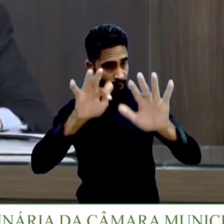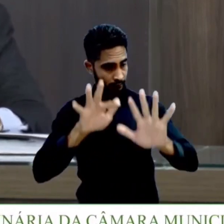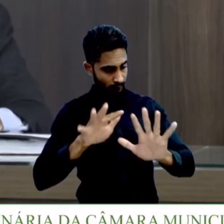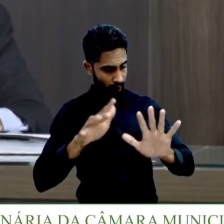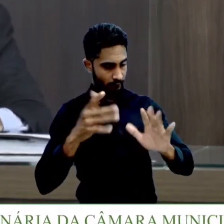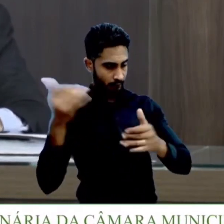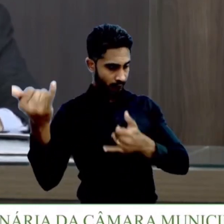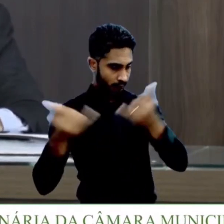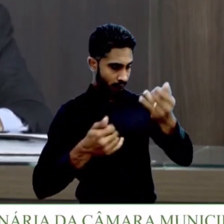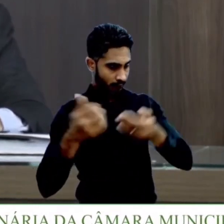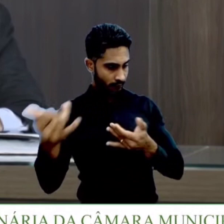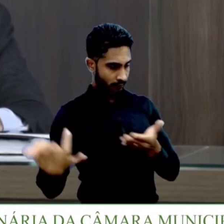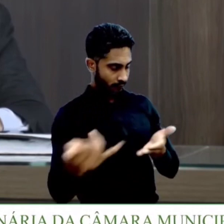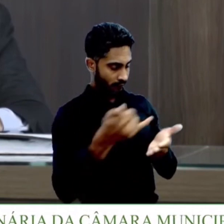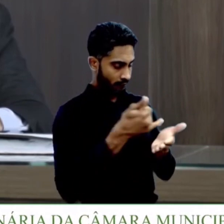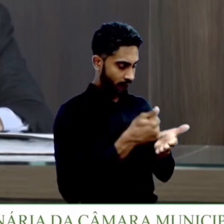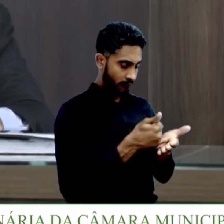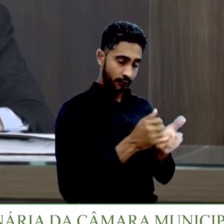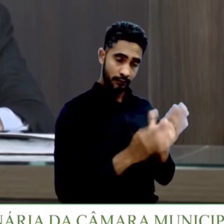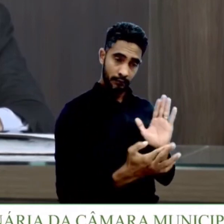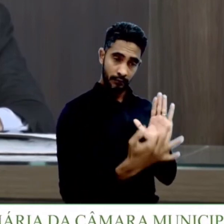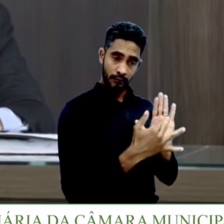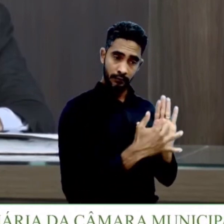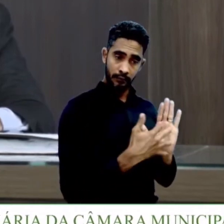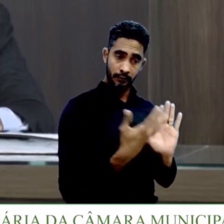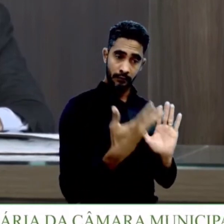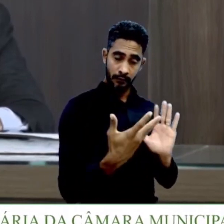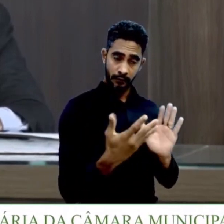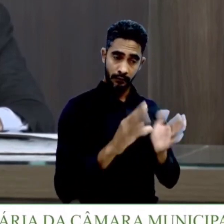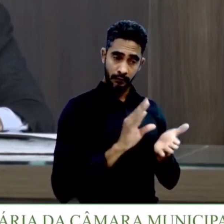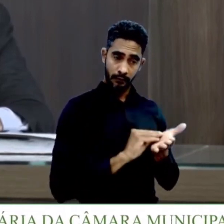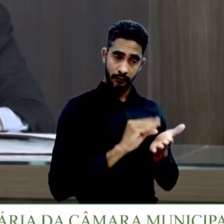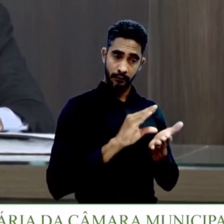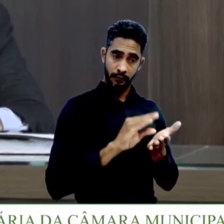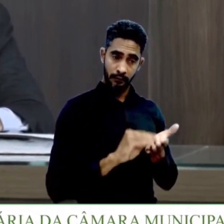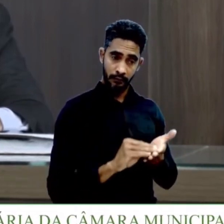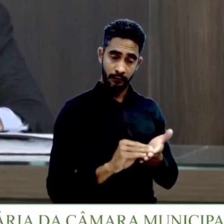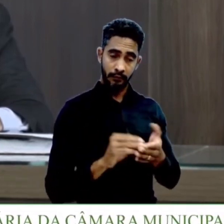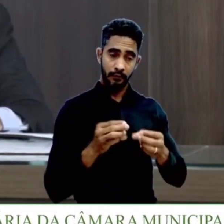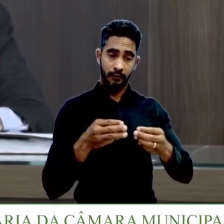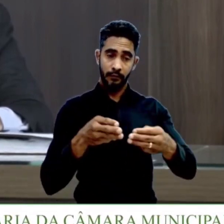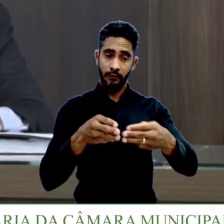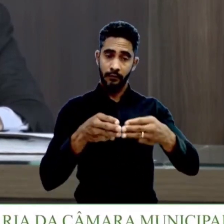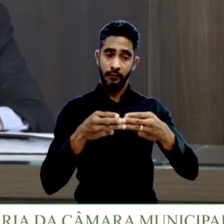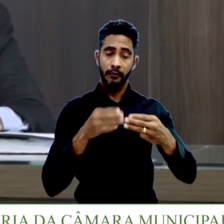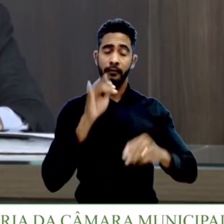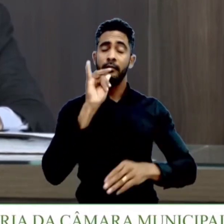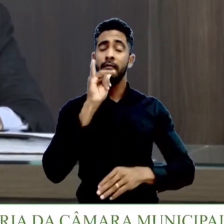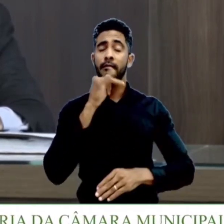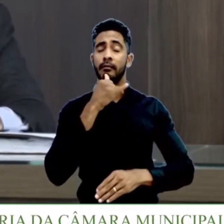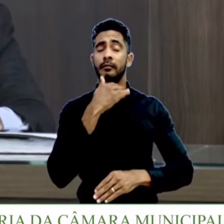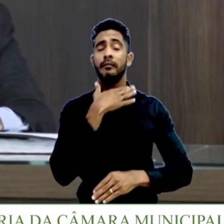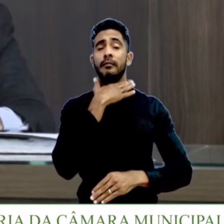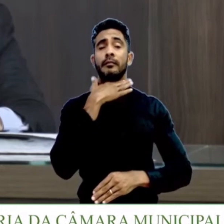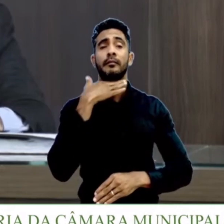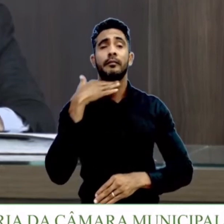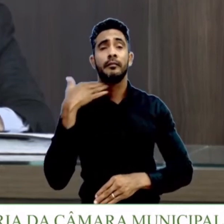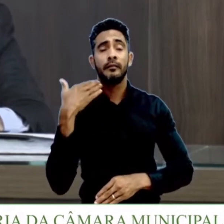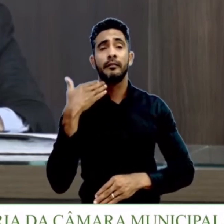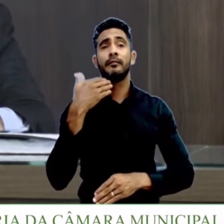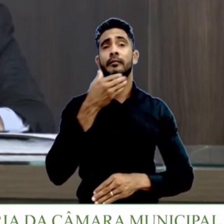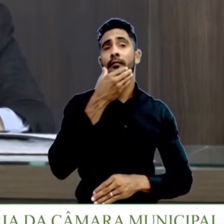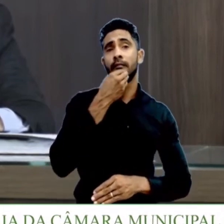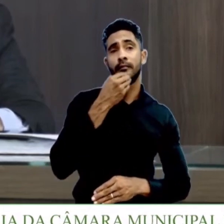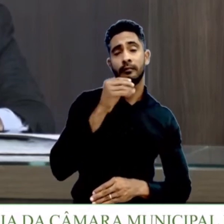após ouvido o plenário, na forma regimental, requerer que conste em ata moção com voto de pesar pelo falecimento